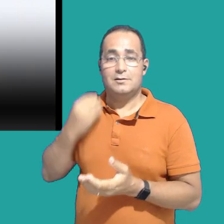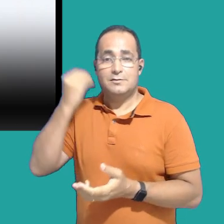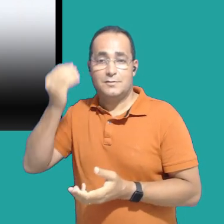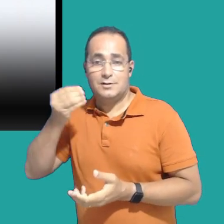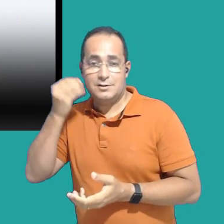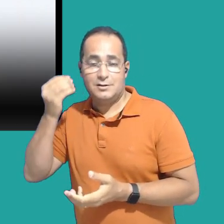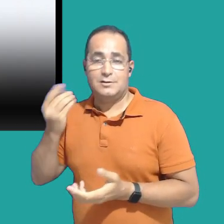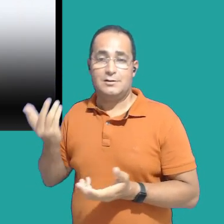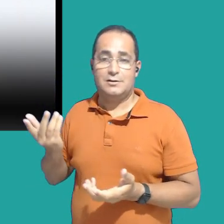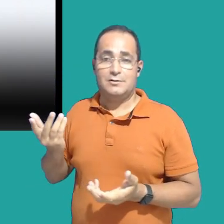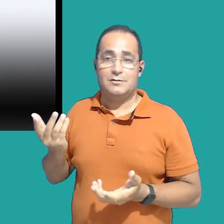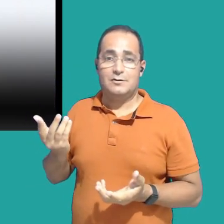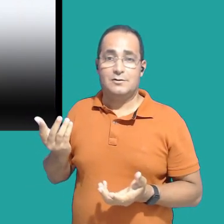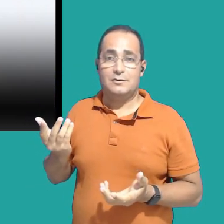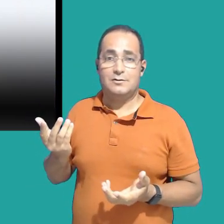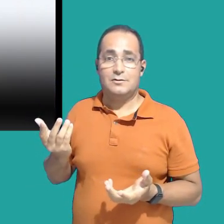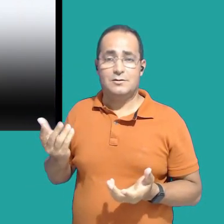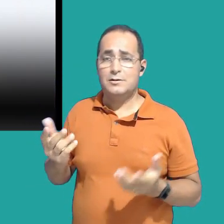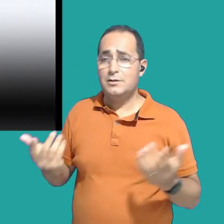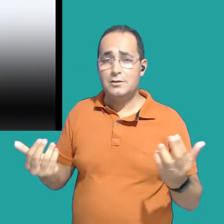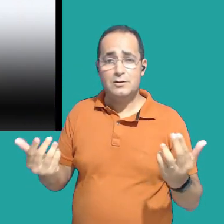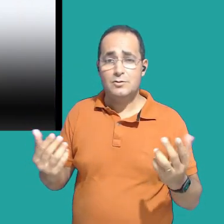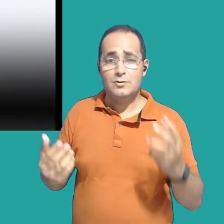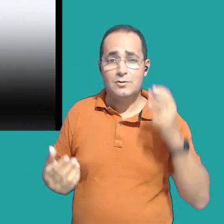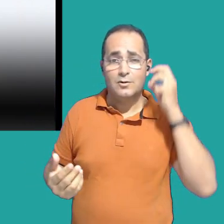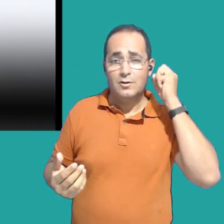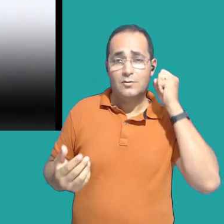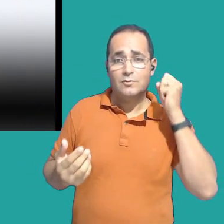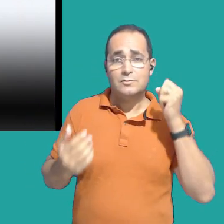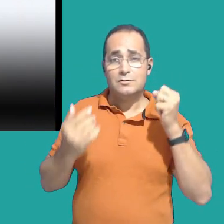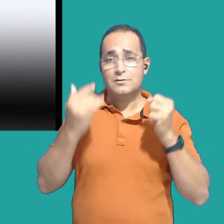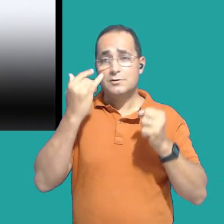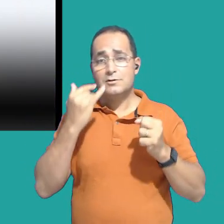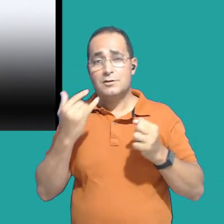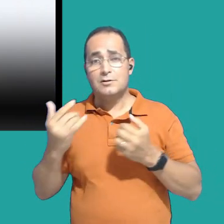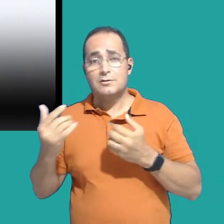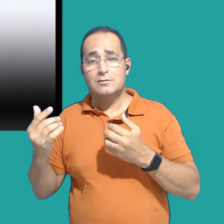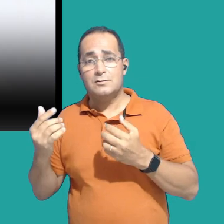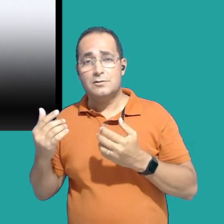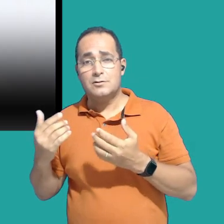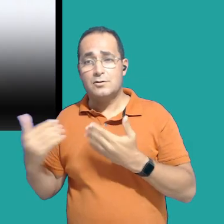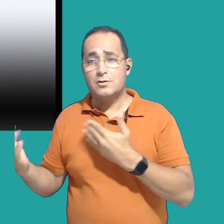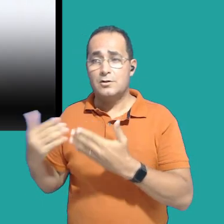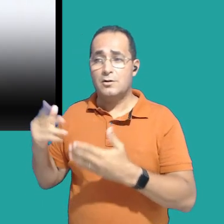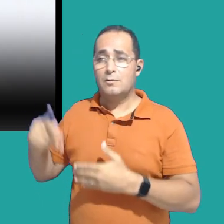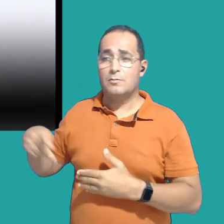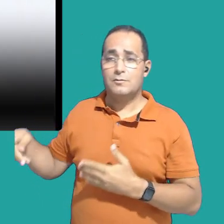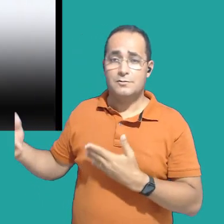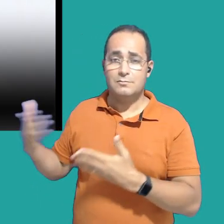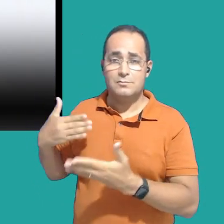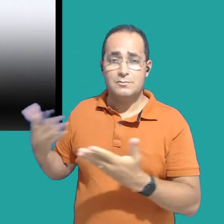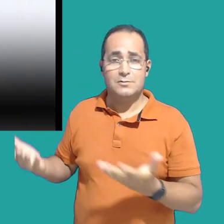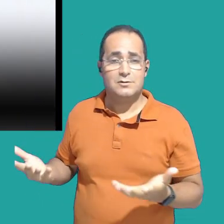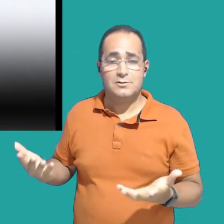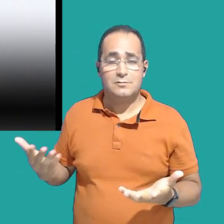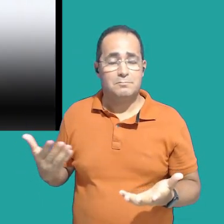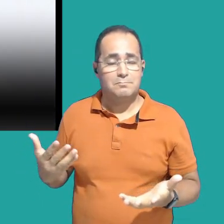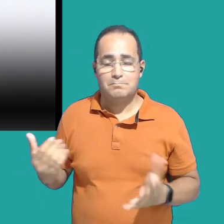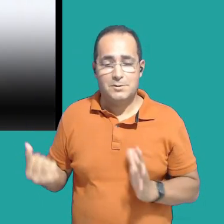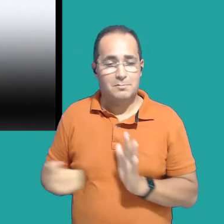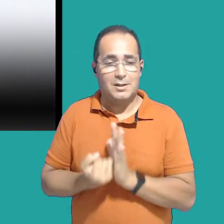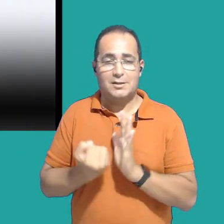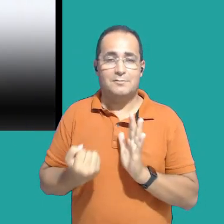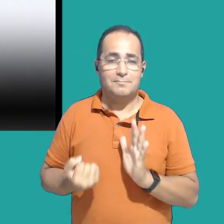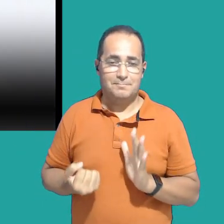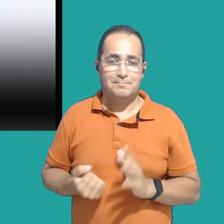ter experiências que você teria como se fosse um estudante, sabe, que enxergava. Ou um sim, professor ali, cara, me